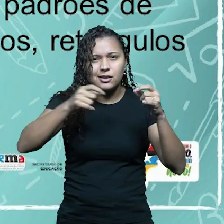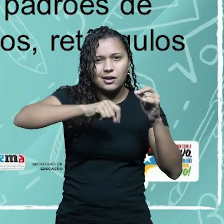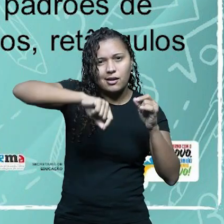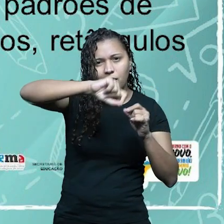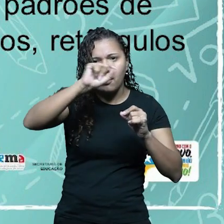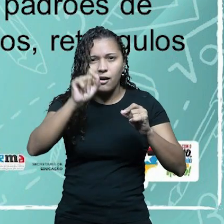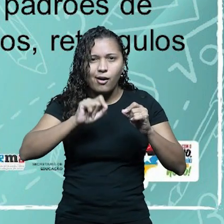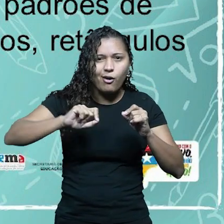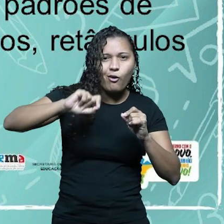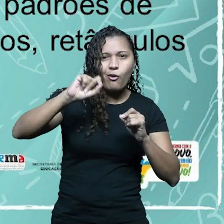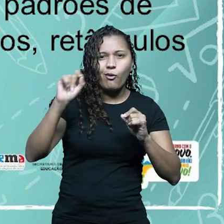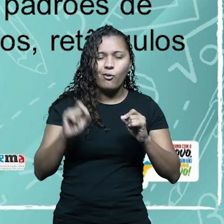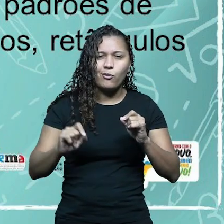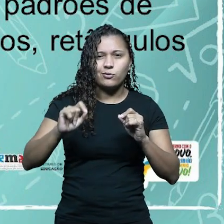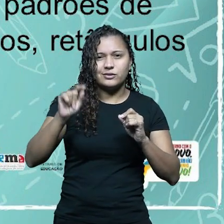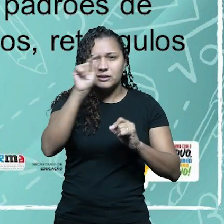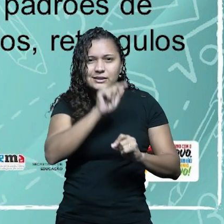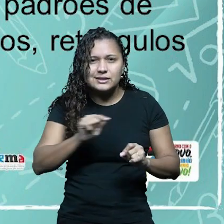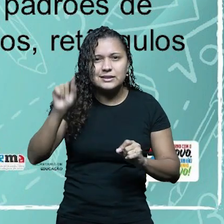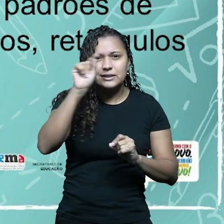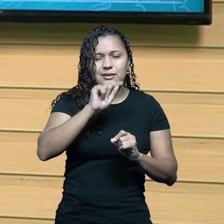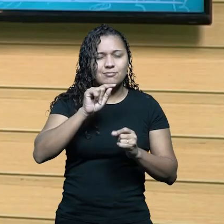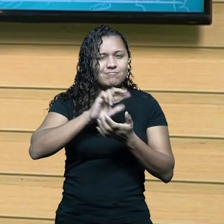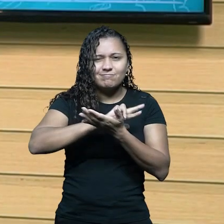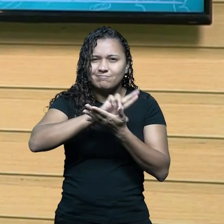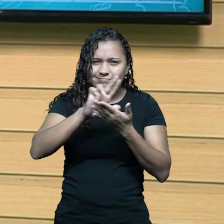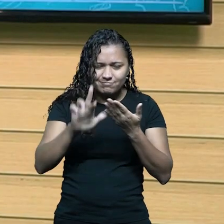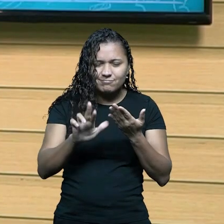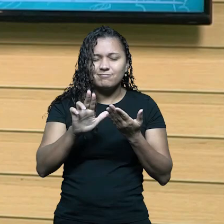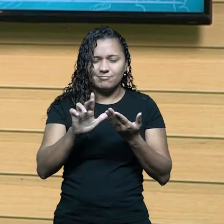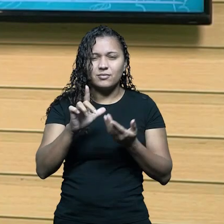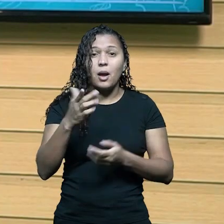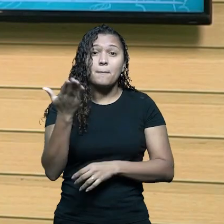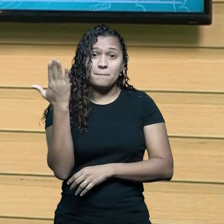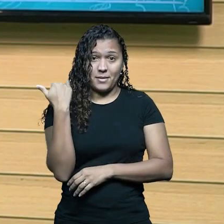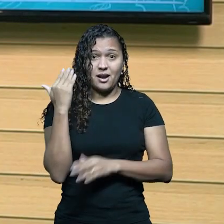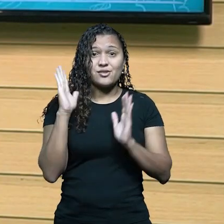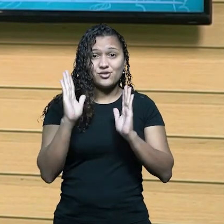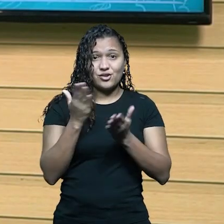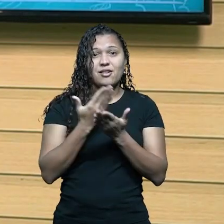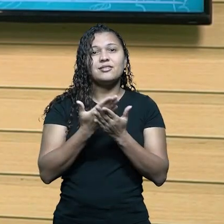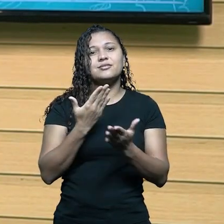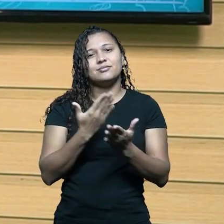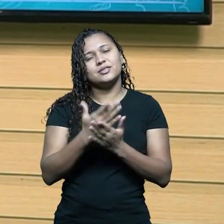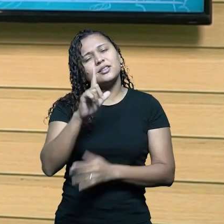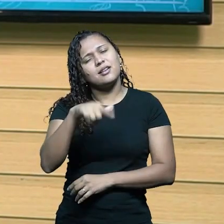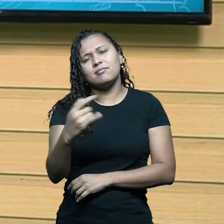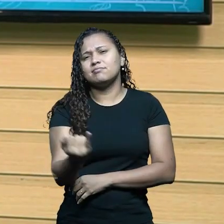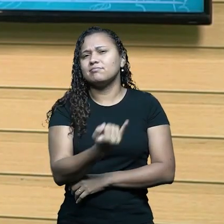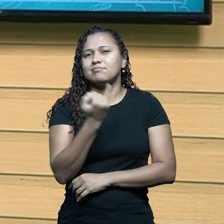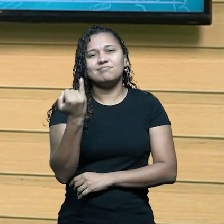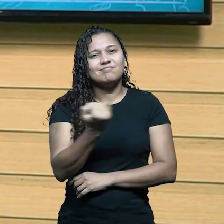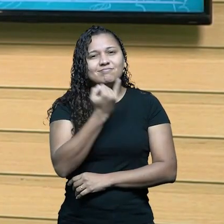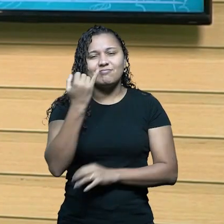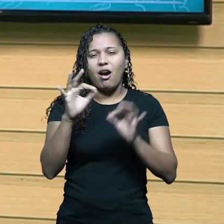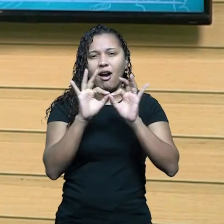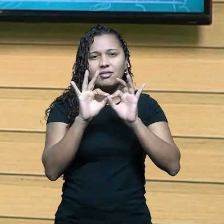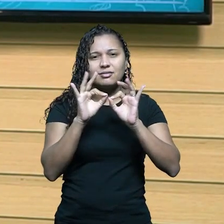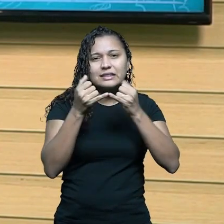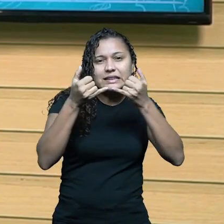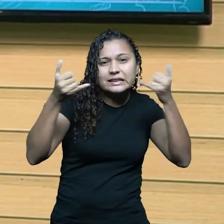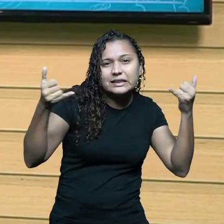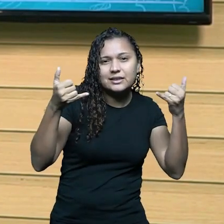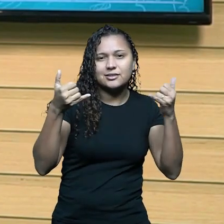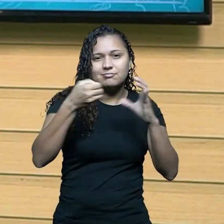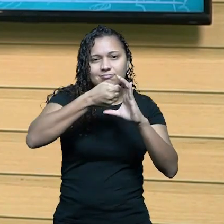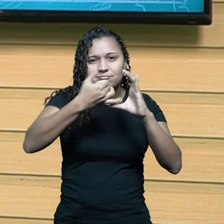curvas, círculos, retângulos e símbolos. Vimos nas aulas anteriores a importância dessas linhas, das